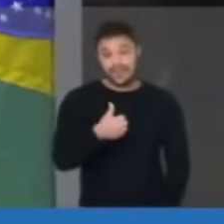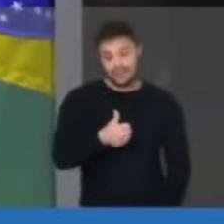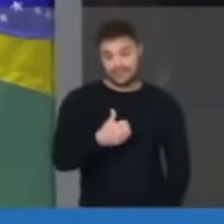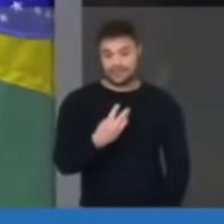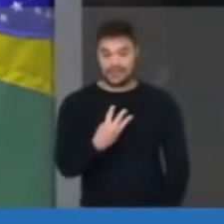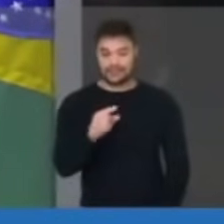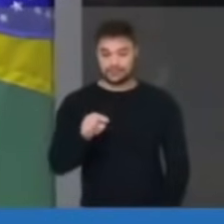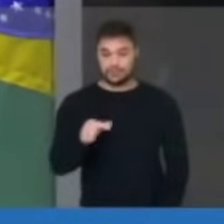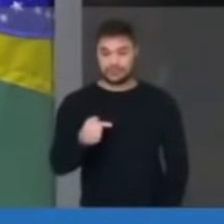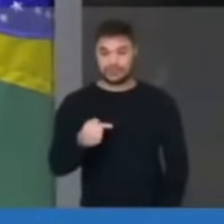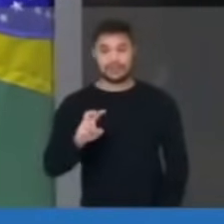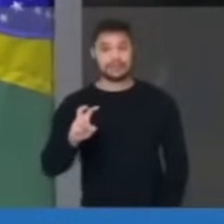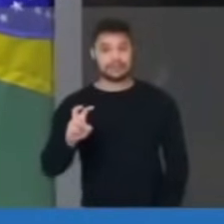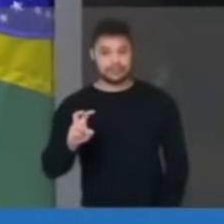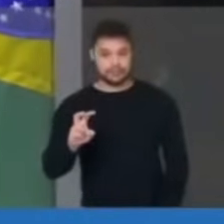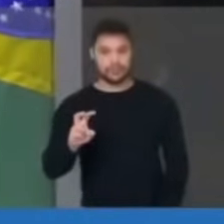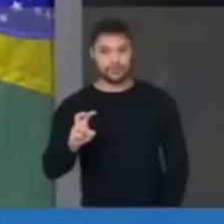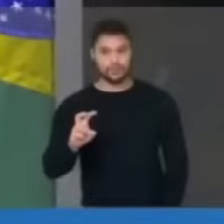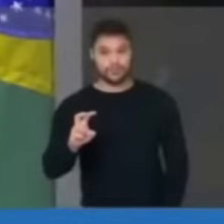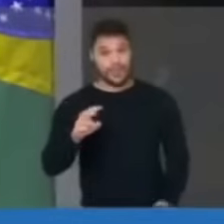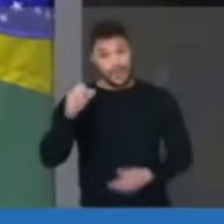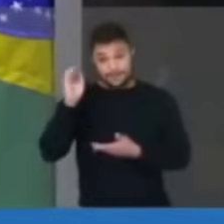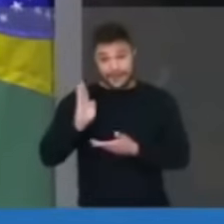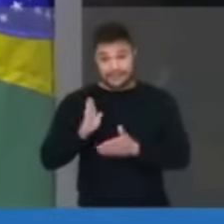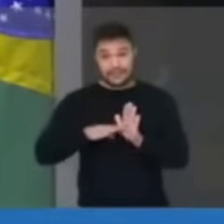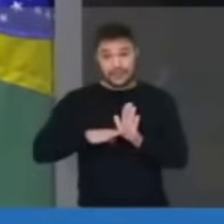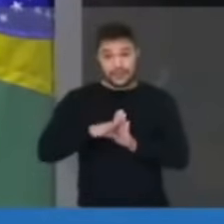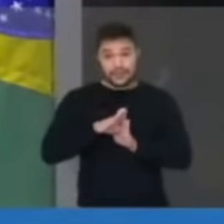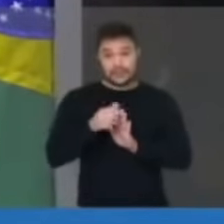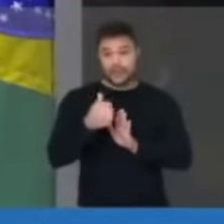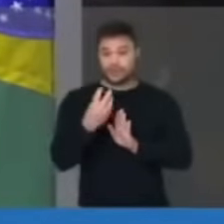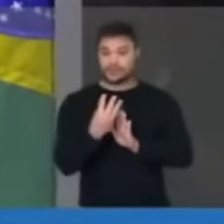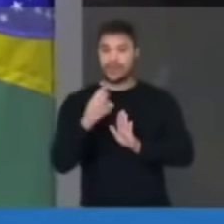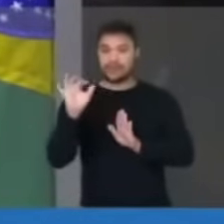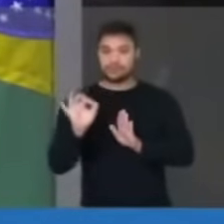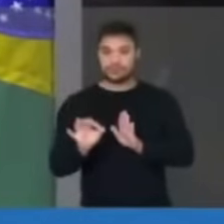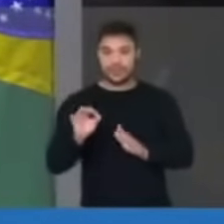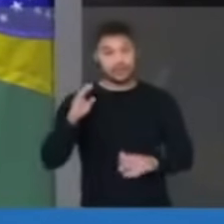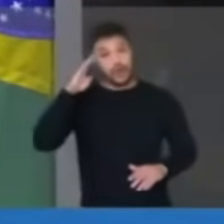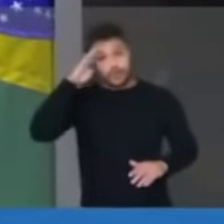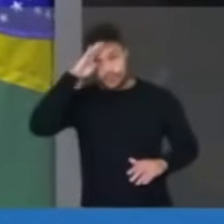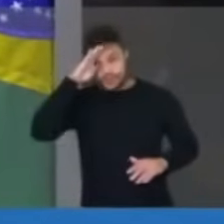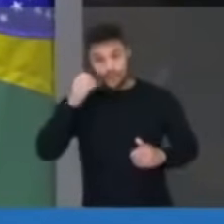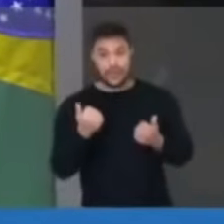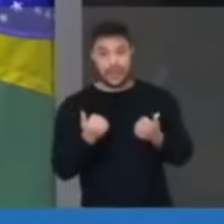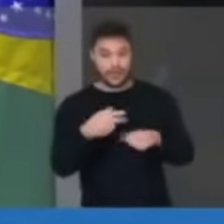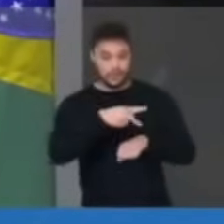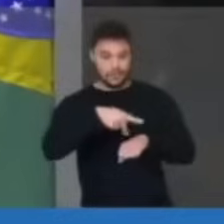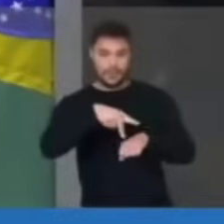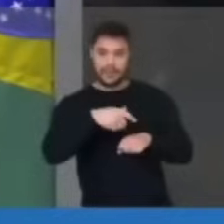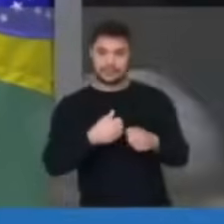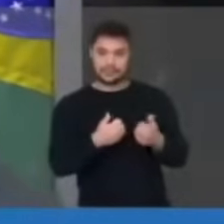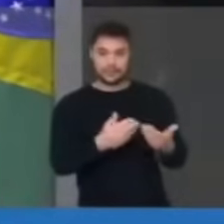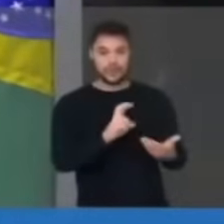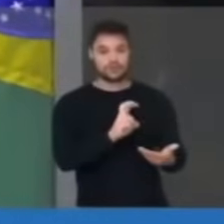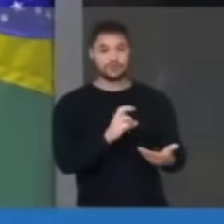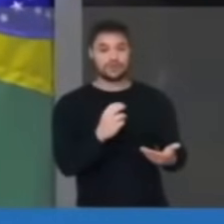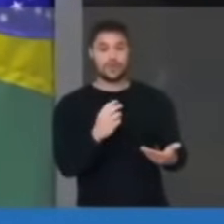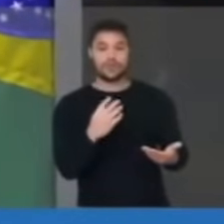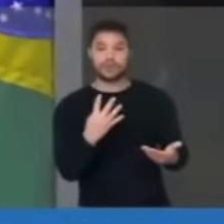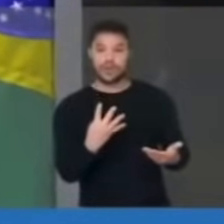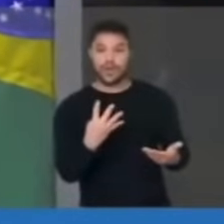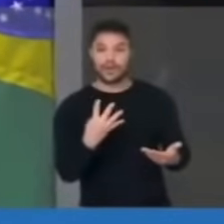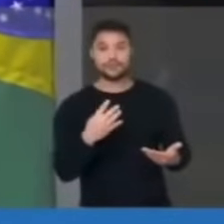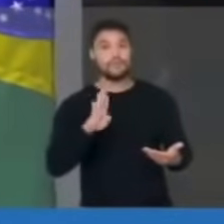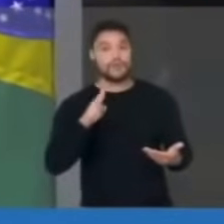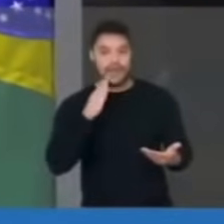13,75. O país cresceu 3%, Bolsonaro entregou o país com 54 bilhões de